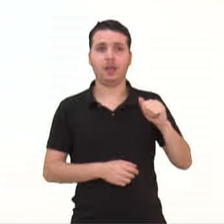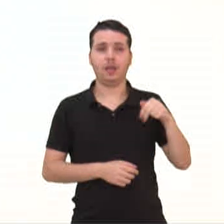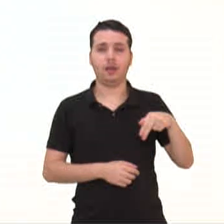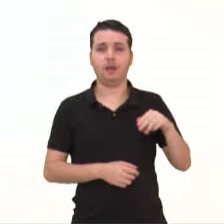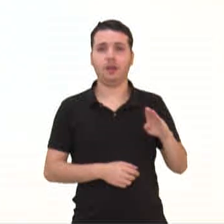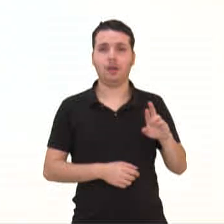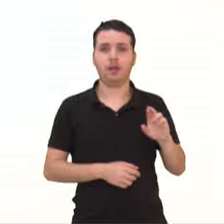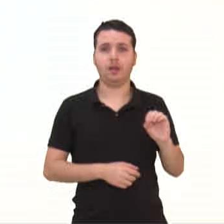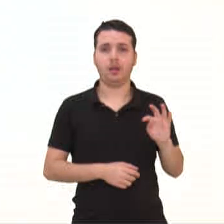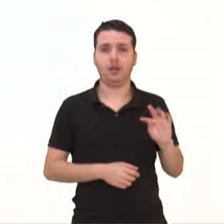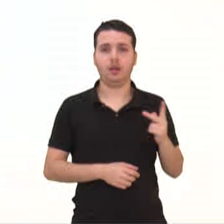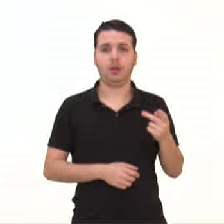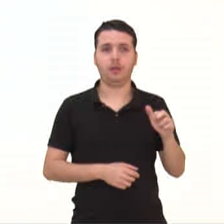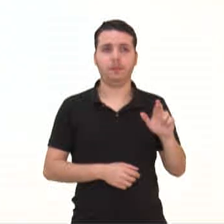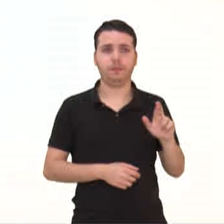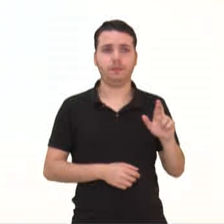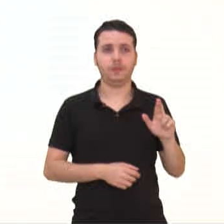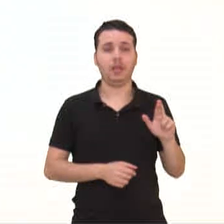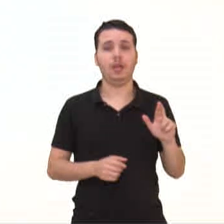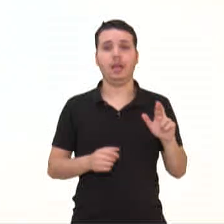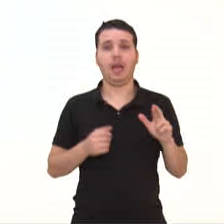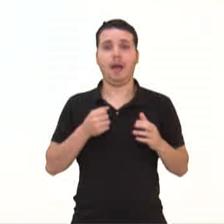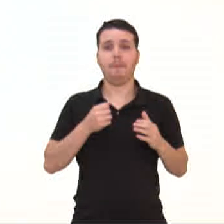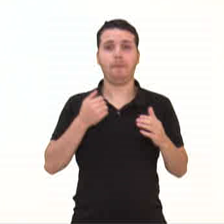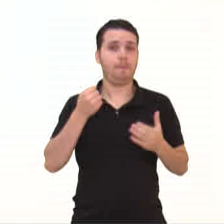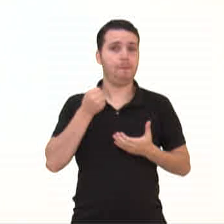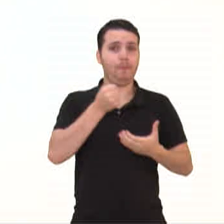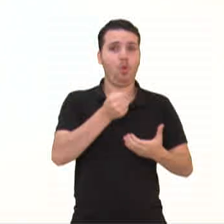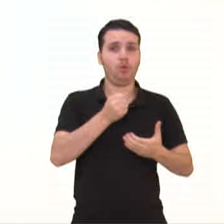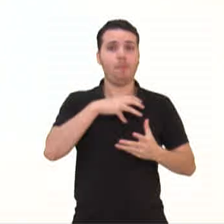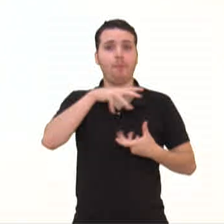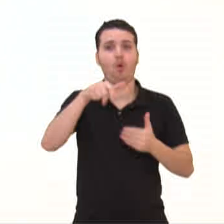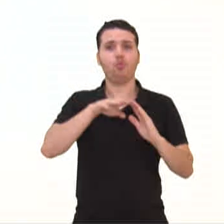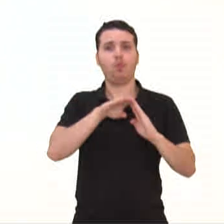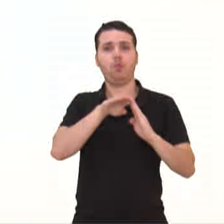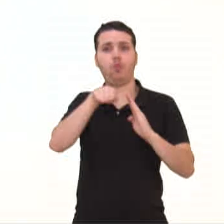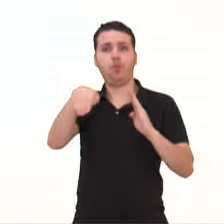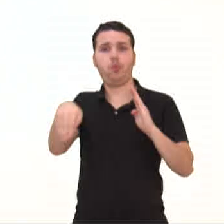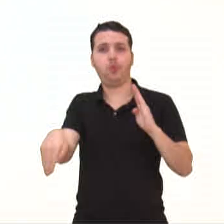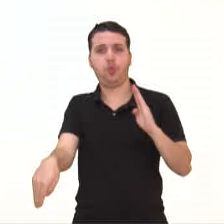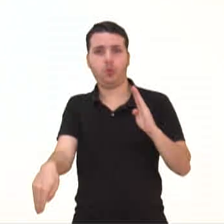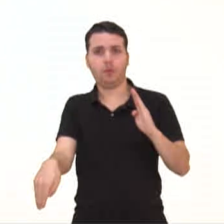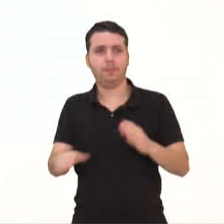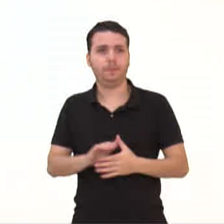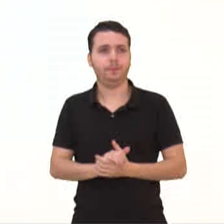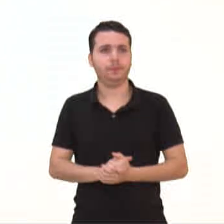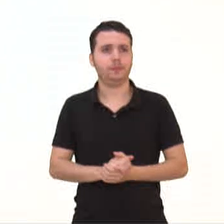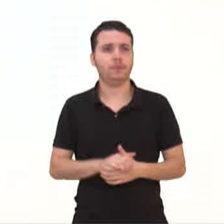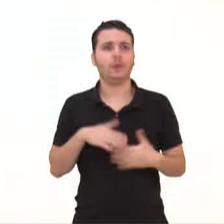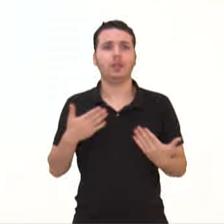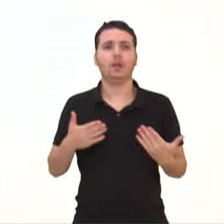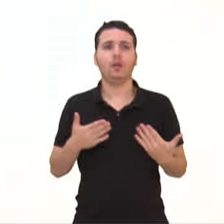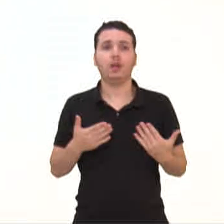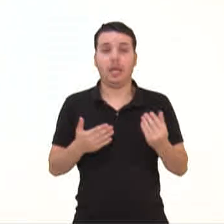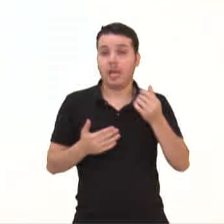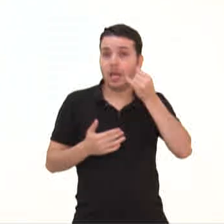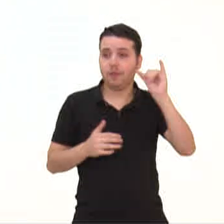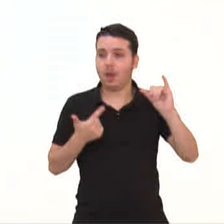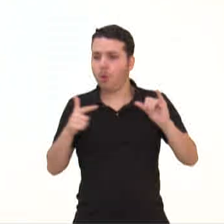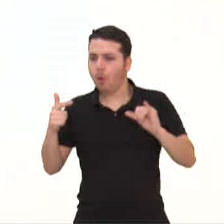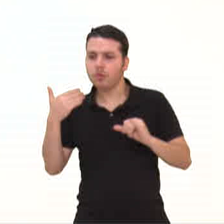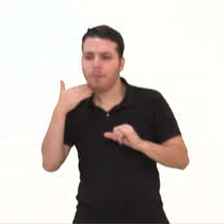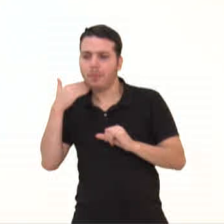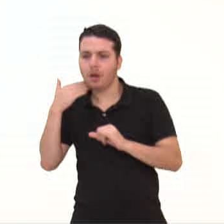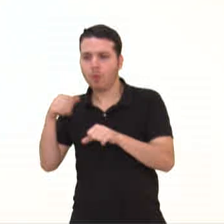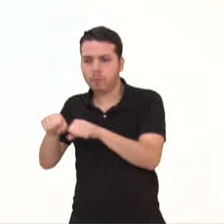do mundo todo despencaram. Então, para tentar evitar essas quebradeiras em série, os governos de vários países